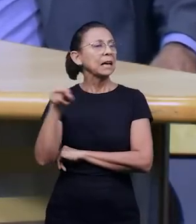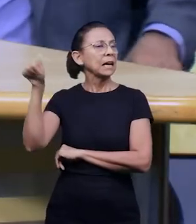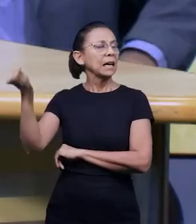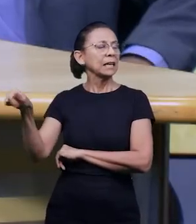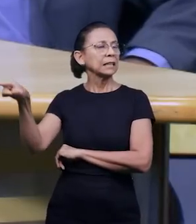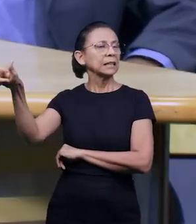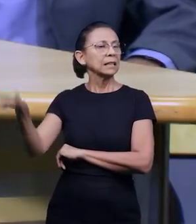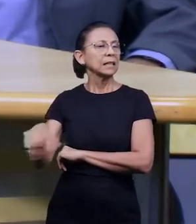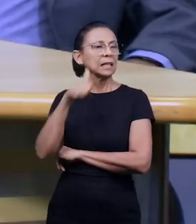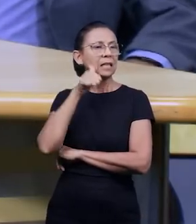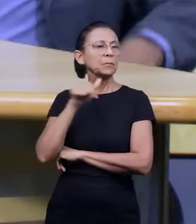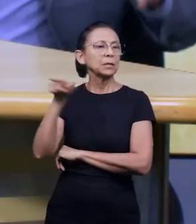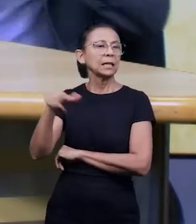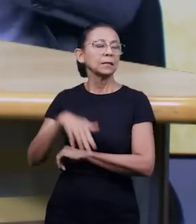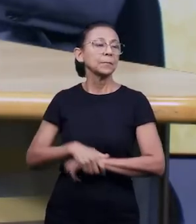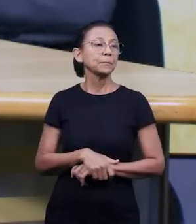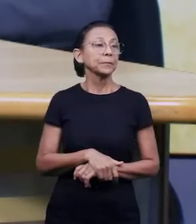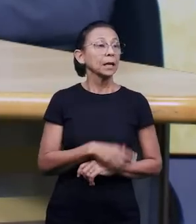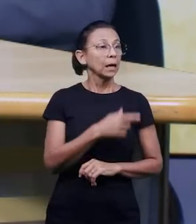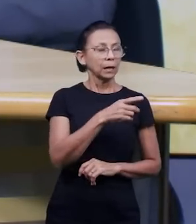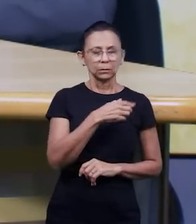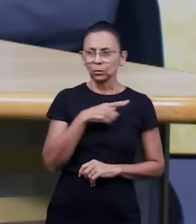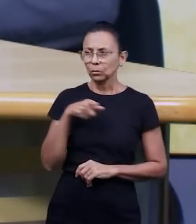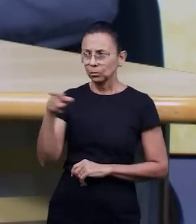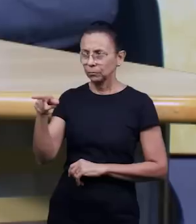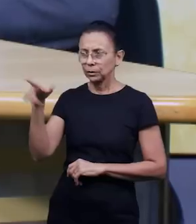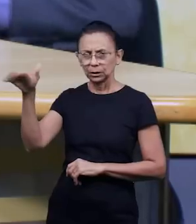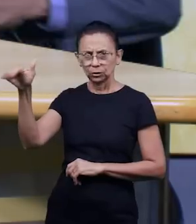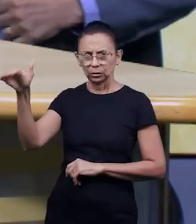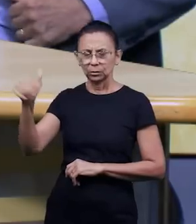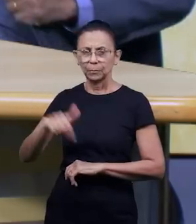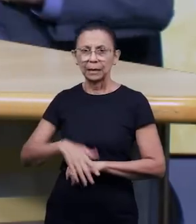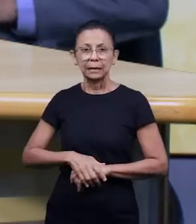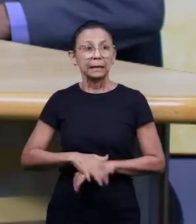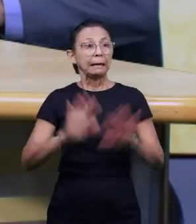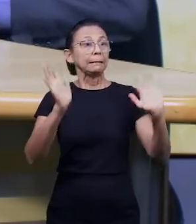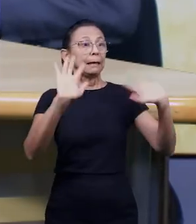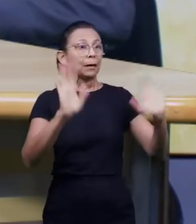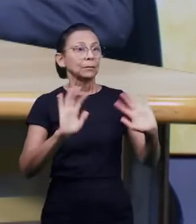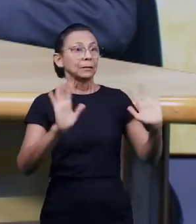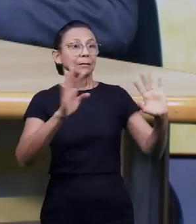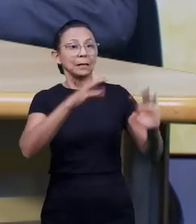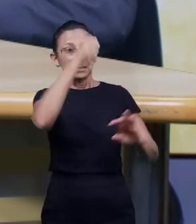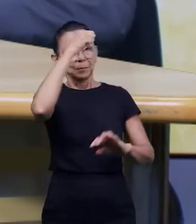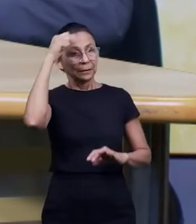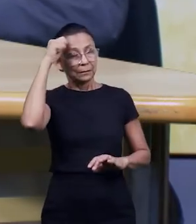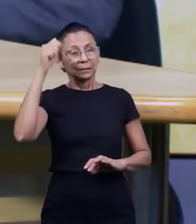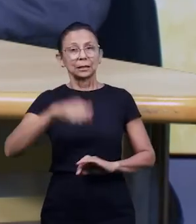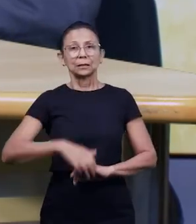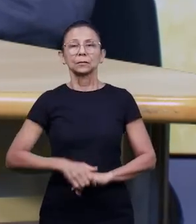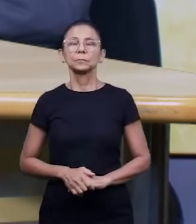a irmã falou isso comigo. Não, tô mal mesmo, isso mesmo, mas aquela irmã acabou comigo.